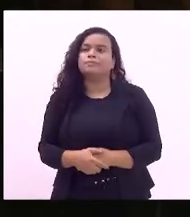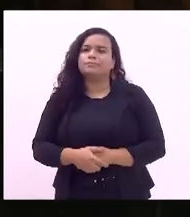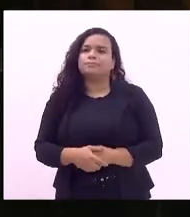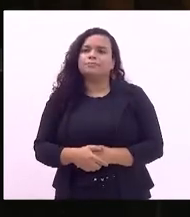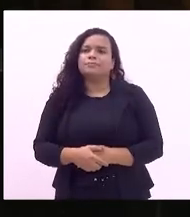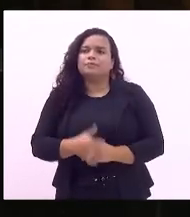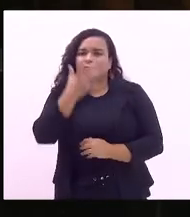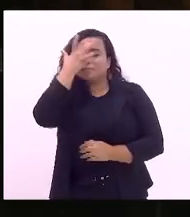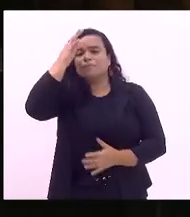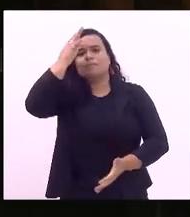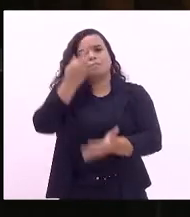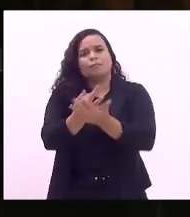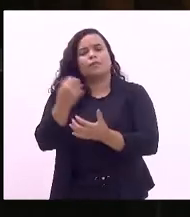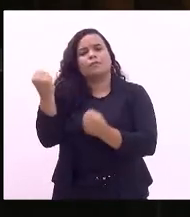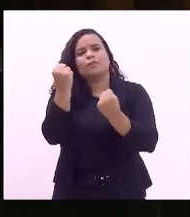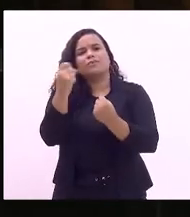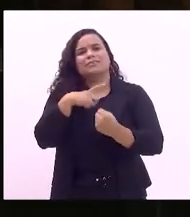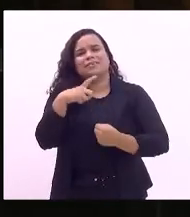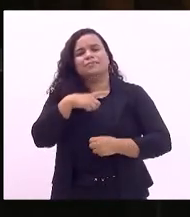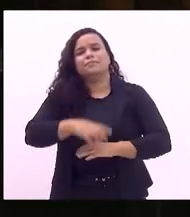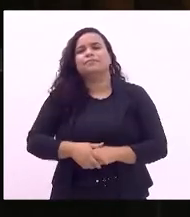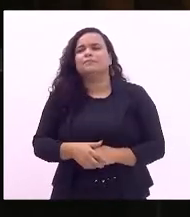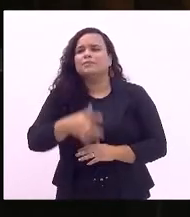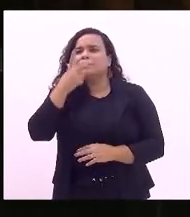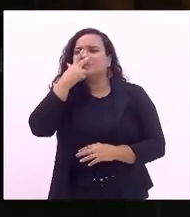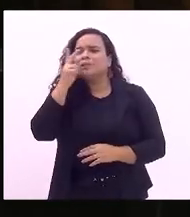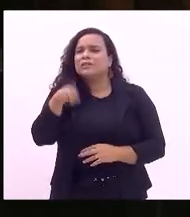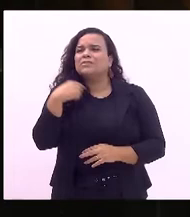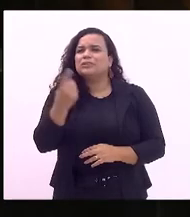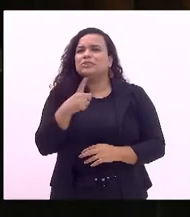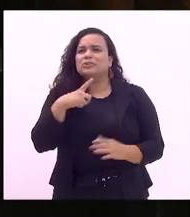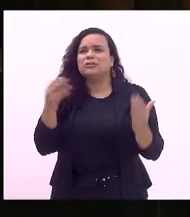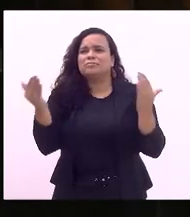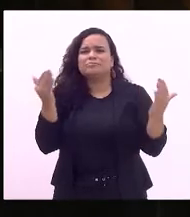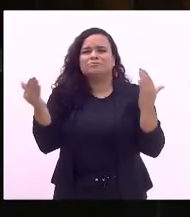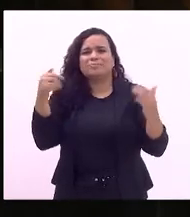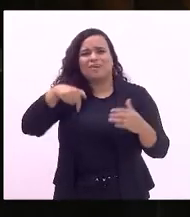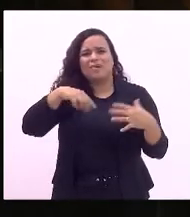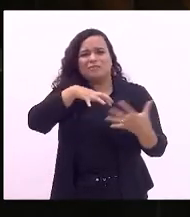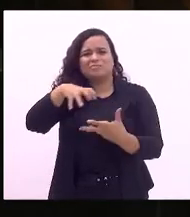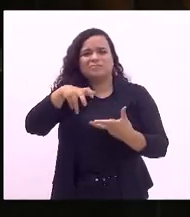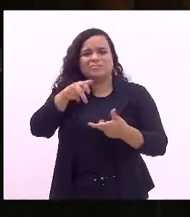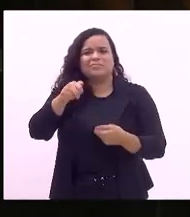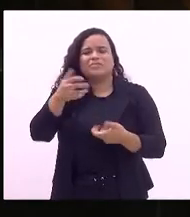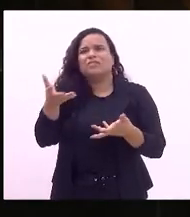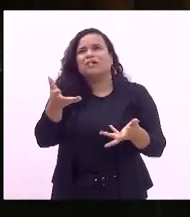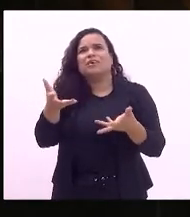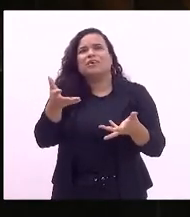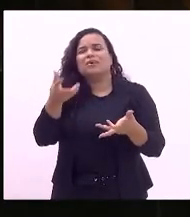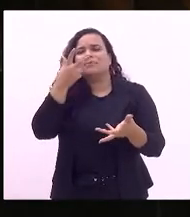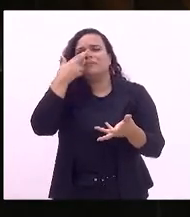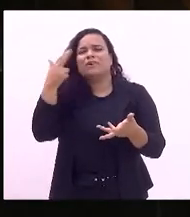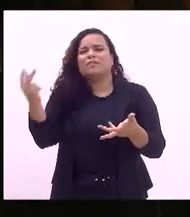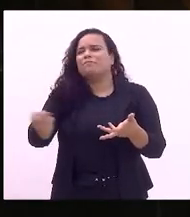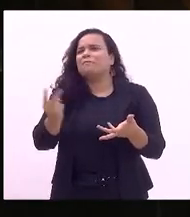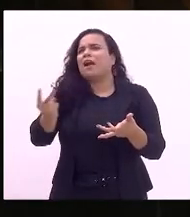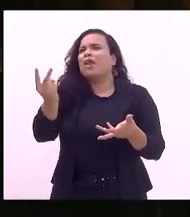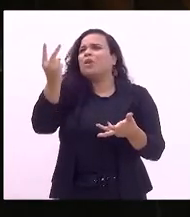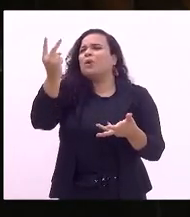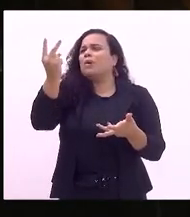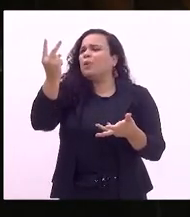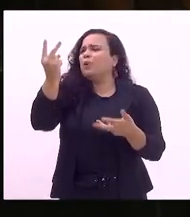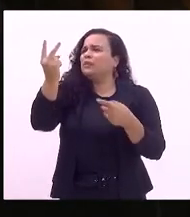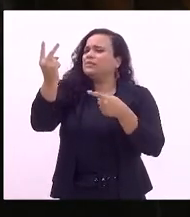pessoas de fé parece que nós somos um paradoxo no mundo hoje em que se valoriza